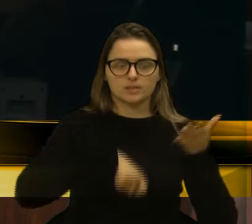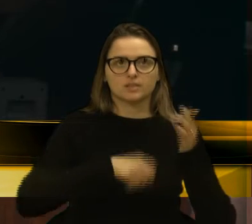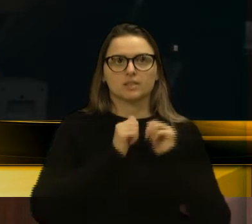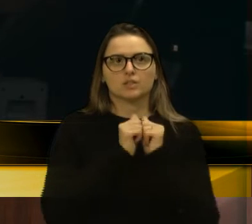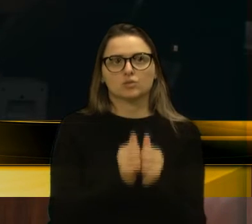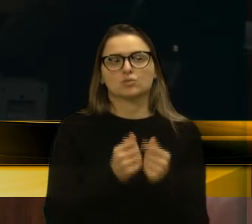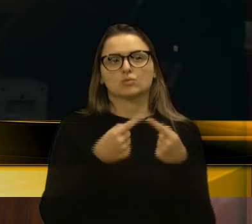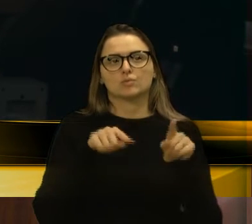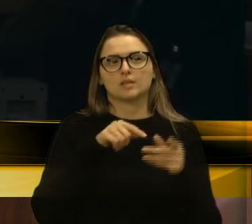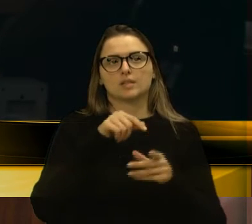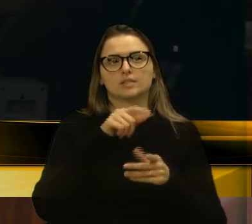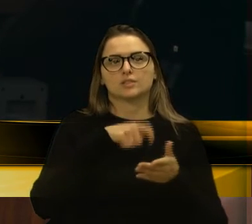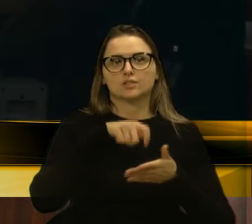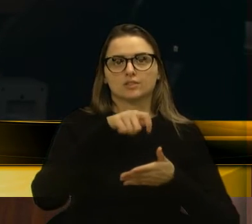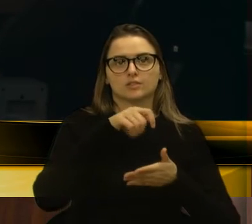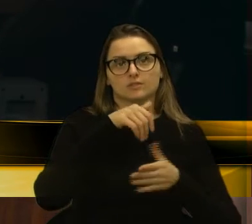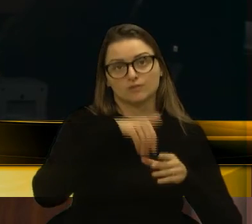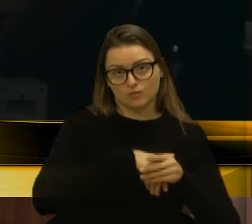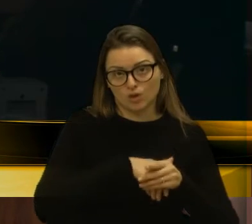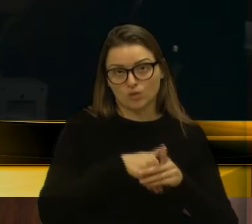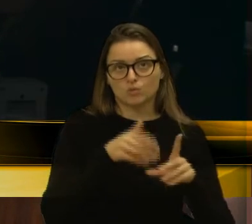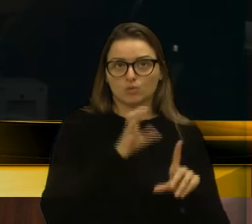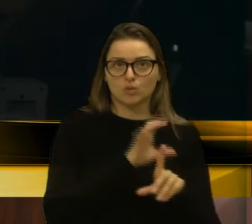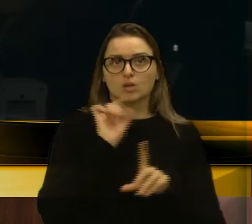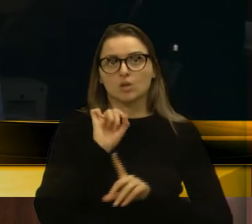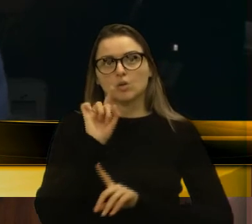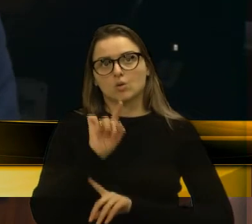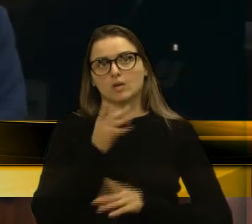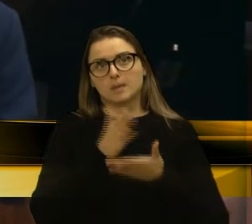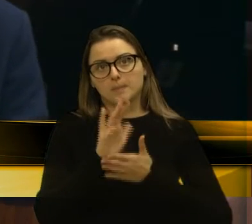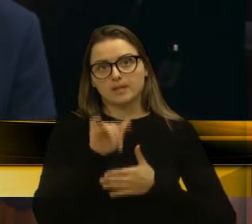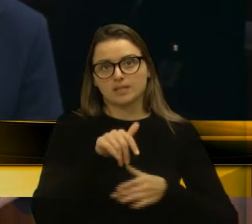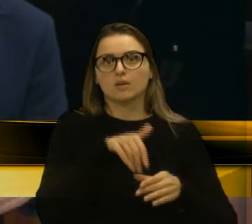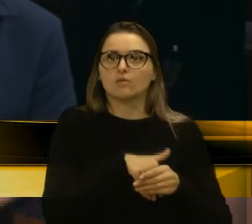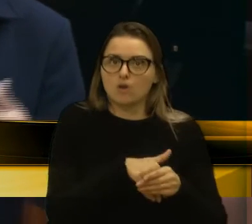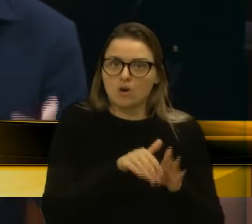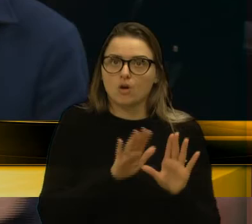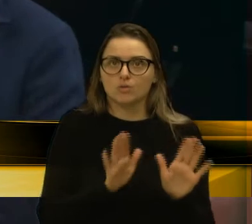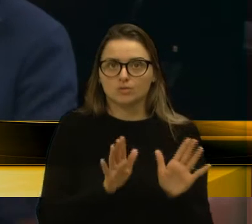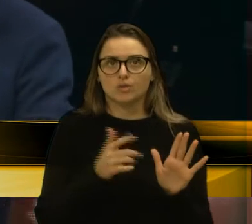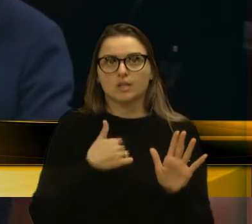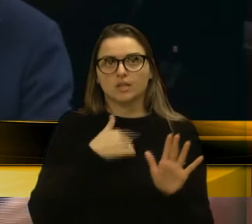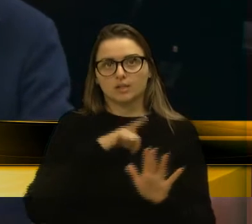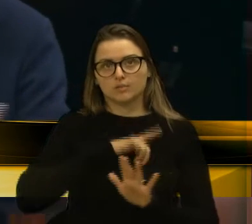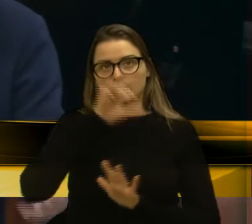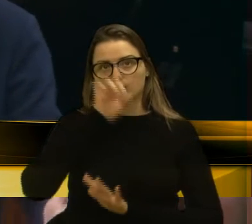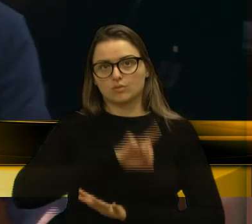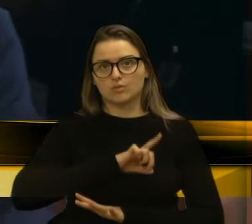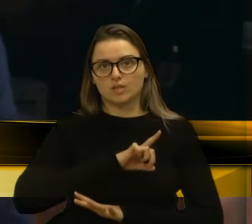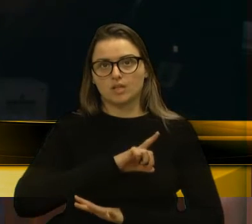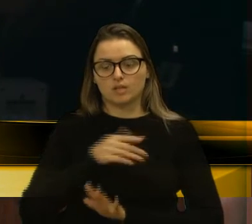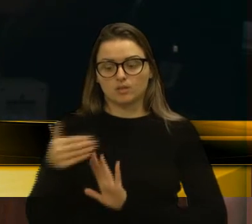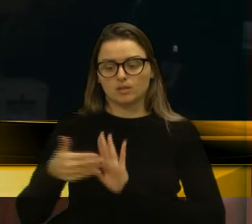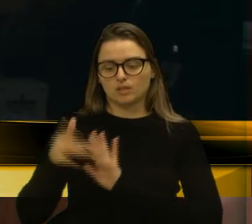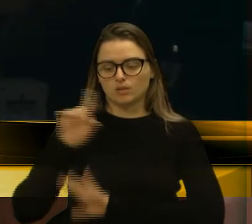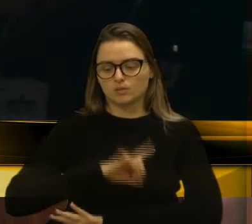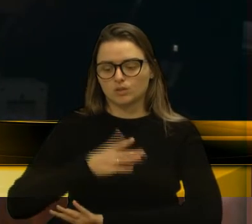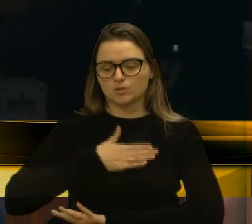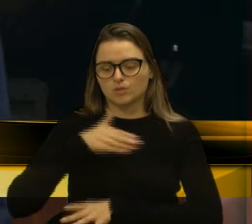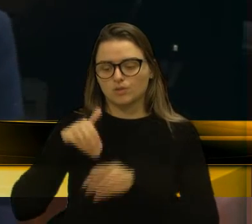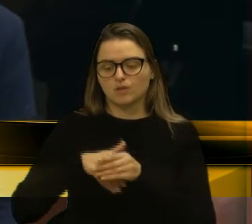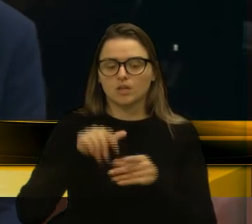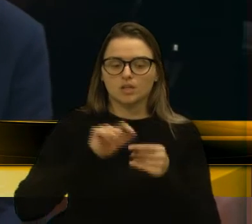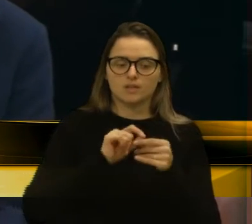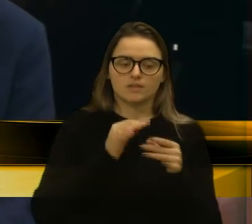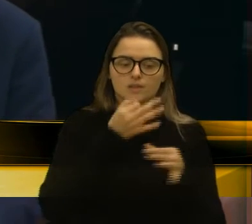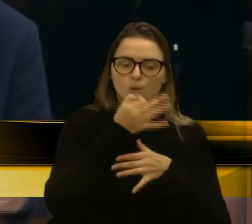contrário, né? O que define é o voto, né? E eu tenho direito de até o voto fazer esse processo de